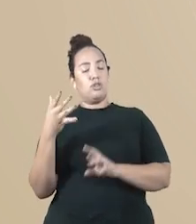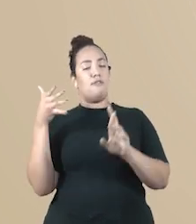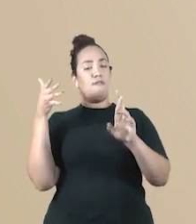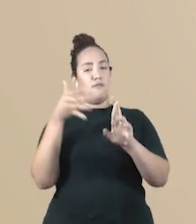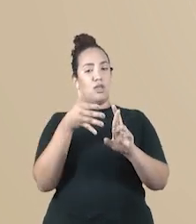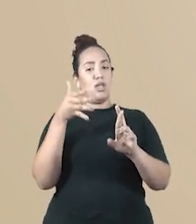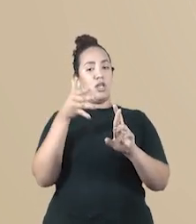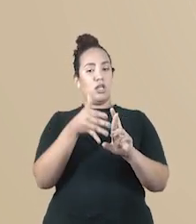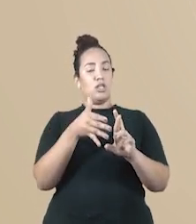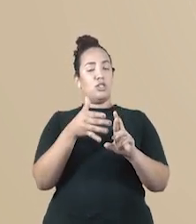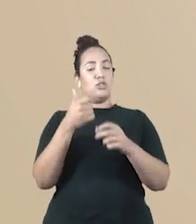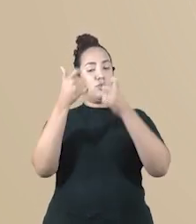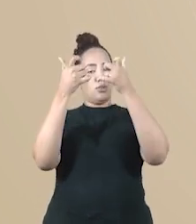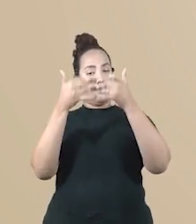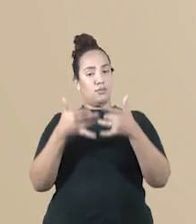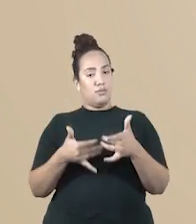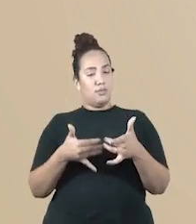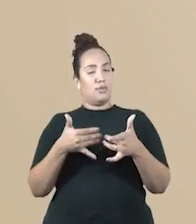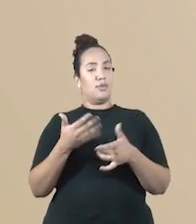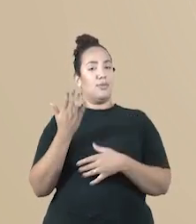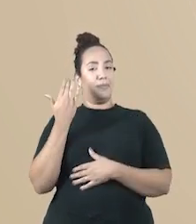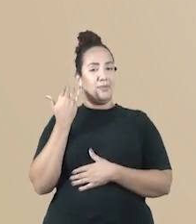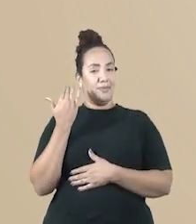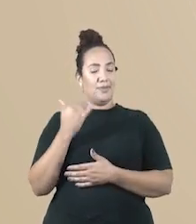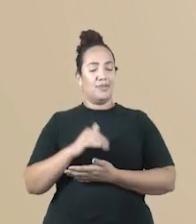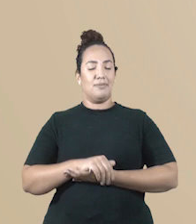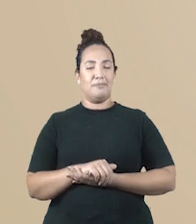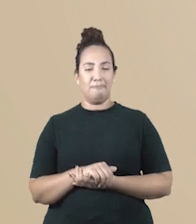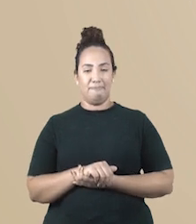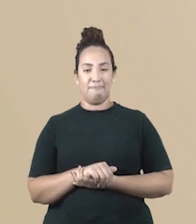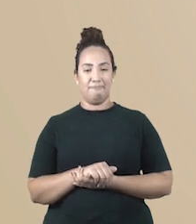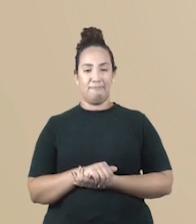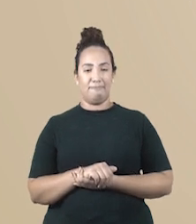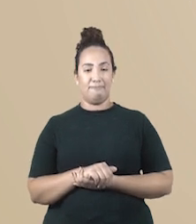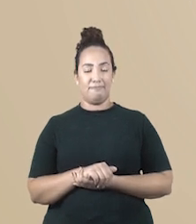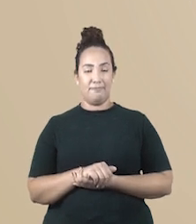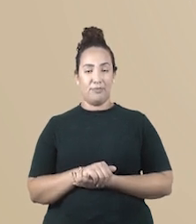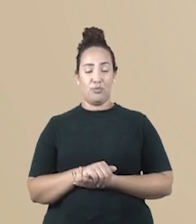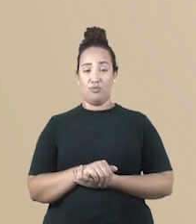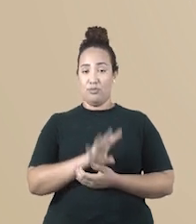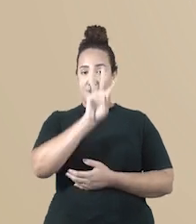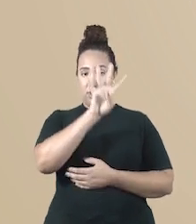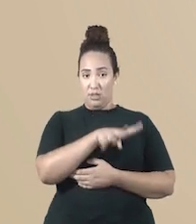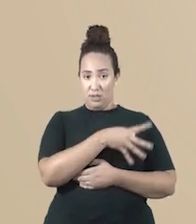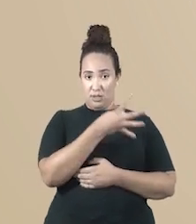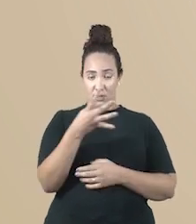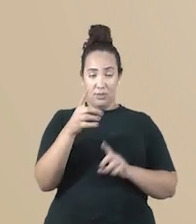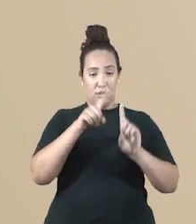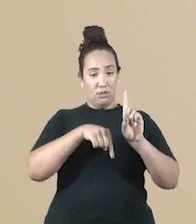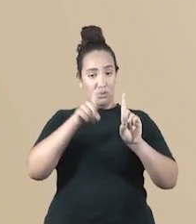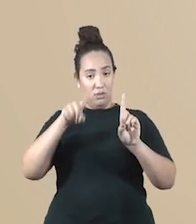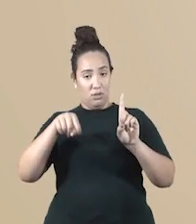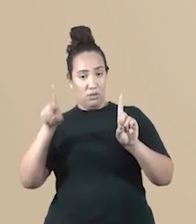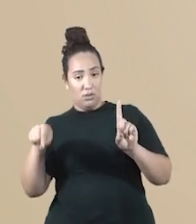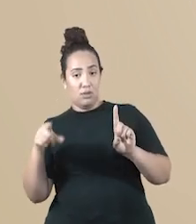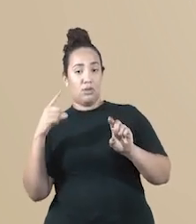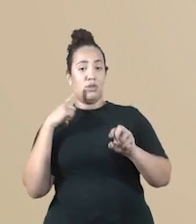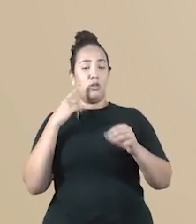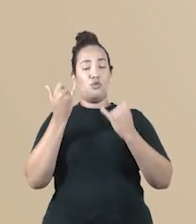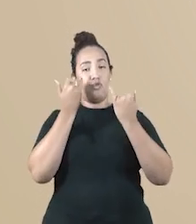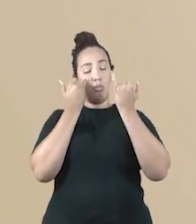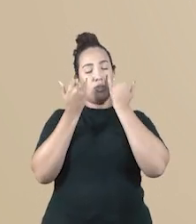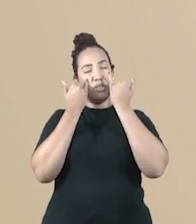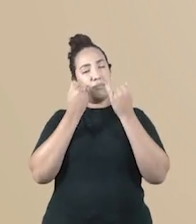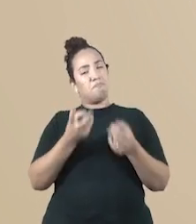quantidade referente ao que diz lá na base. Dentro dos gráficos e das tabelas, podemos tirar